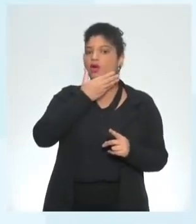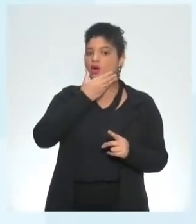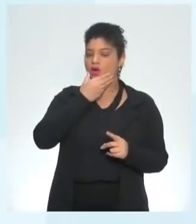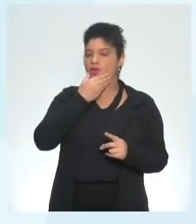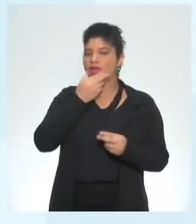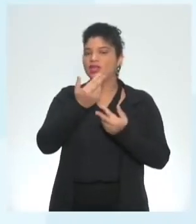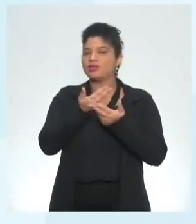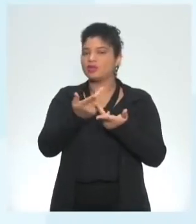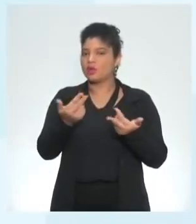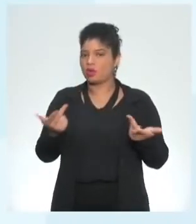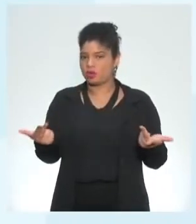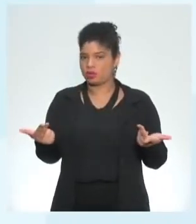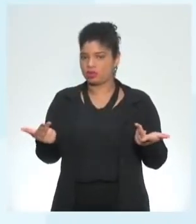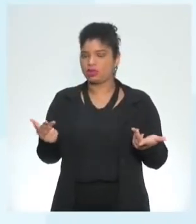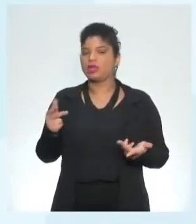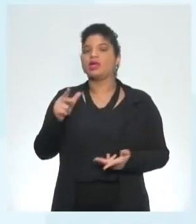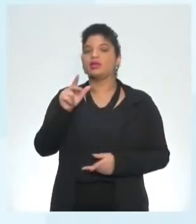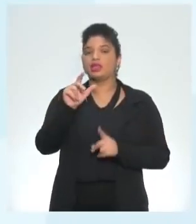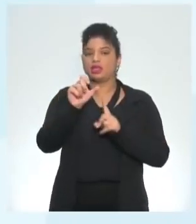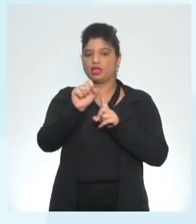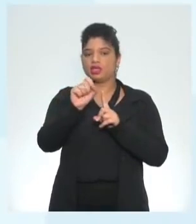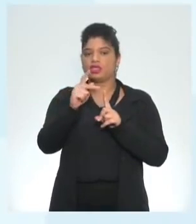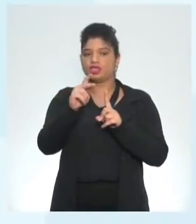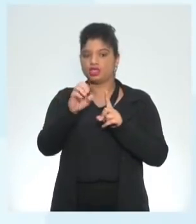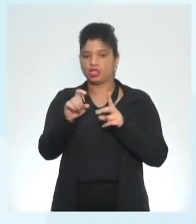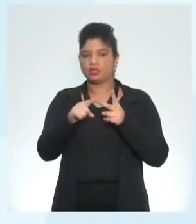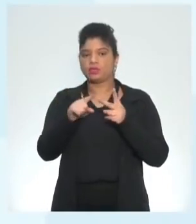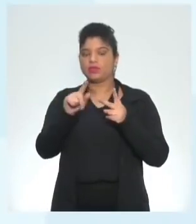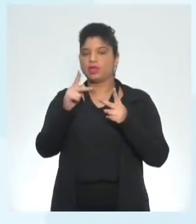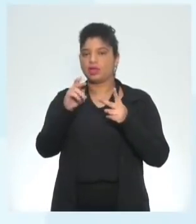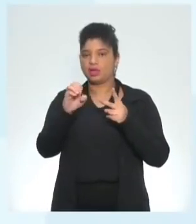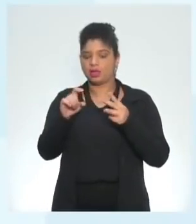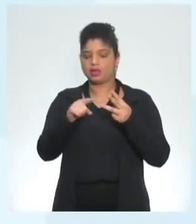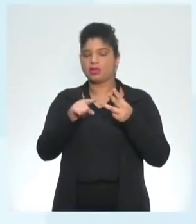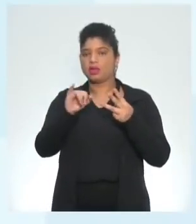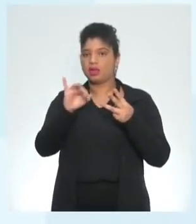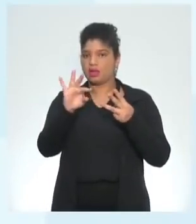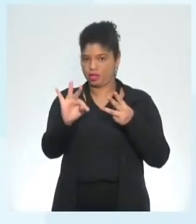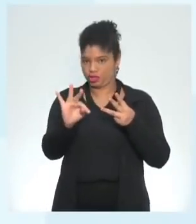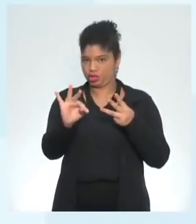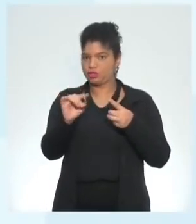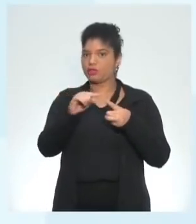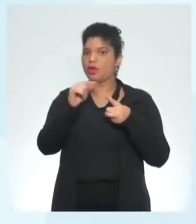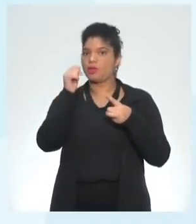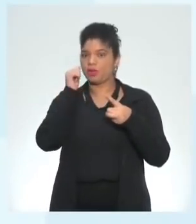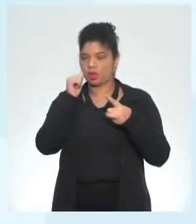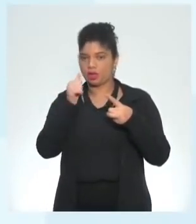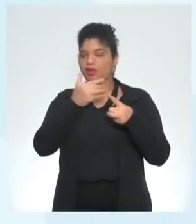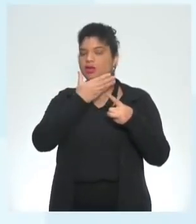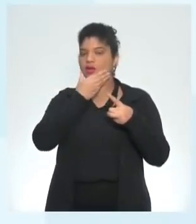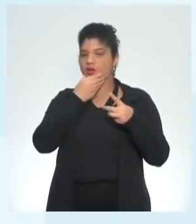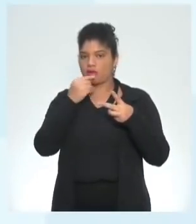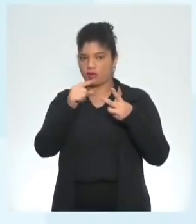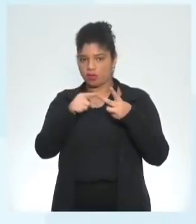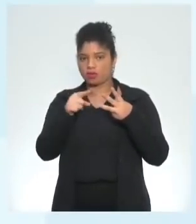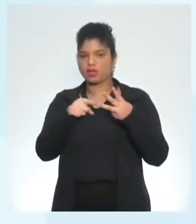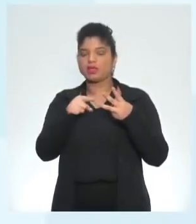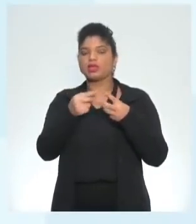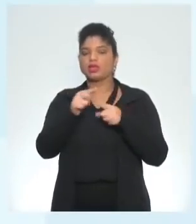então com essas três pessoinhas eu tenho que lembrar que esse verbo direct aqui vai sofrer uma pequena alteração